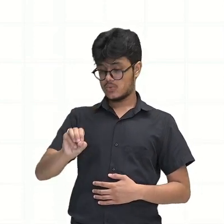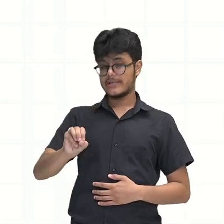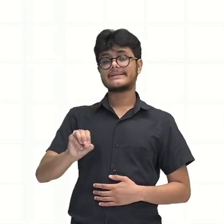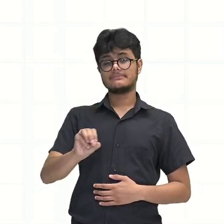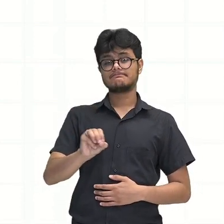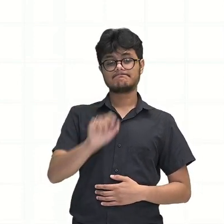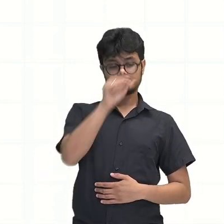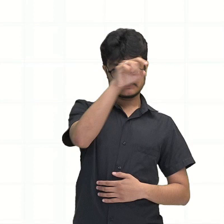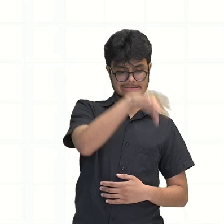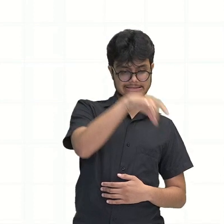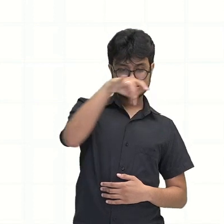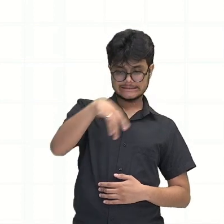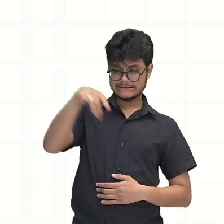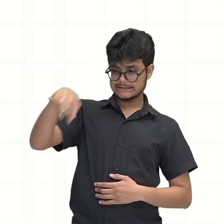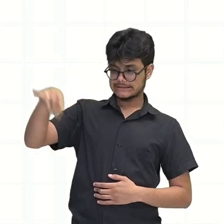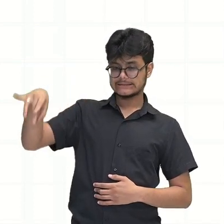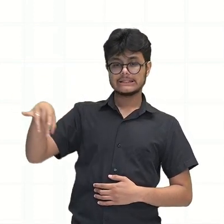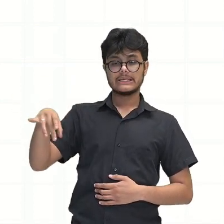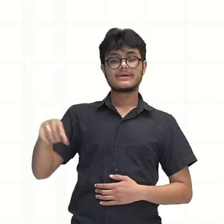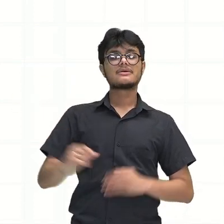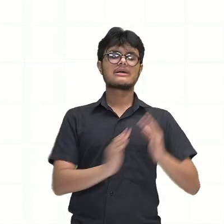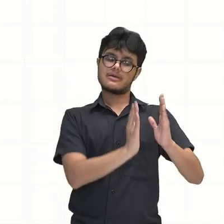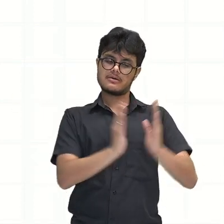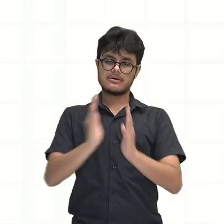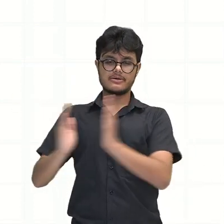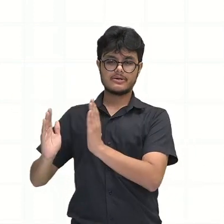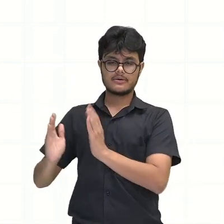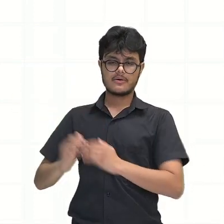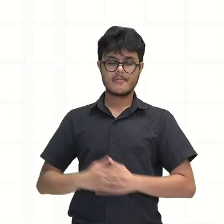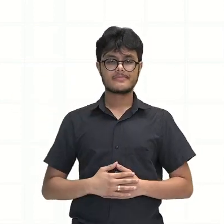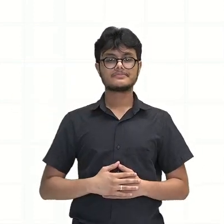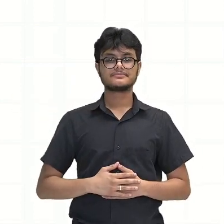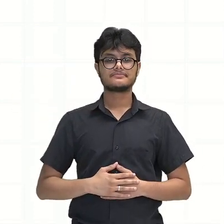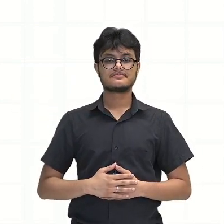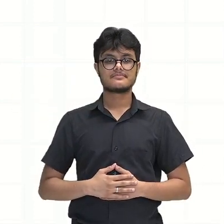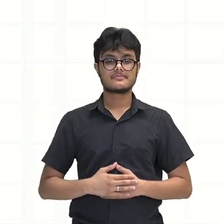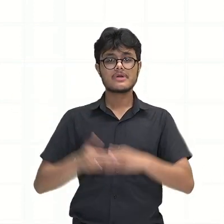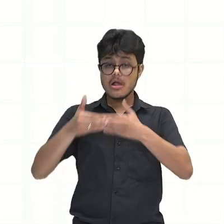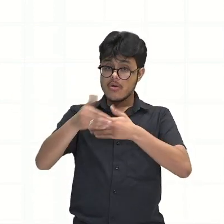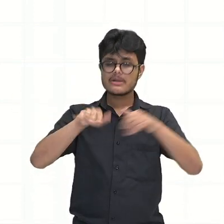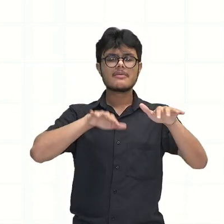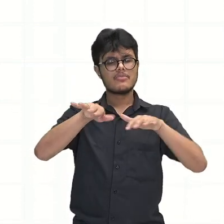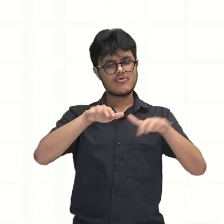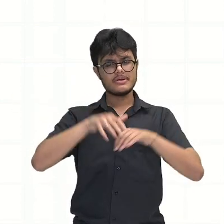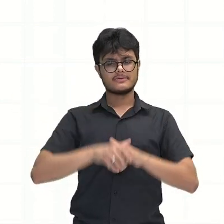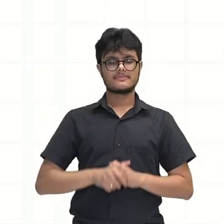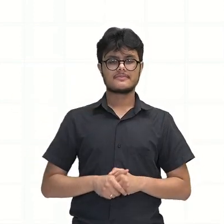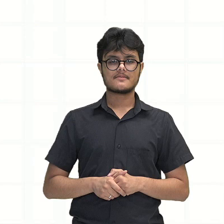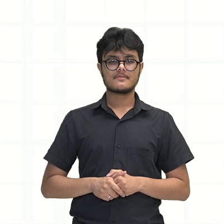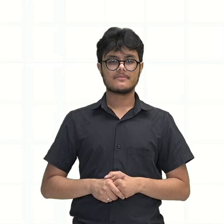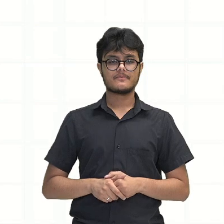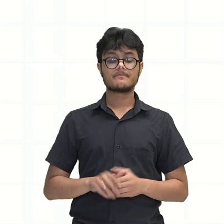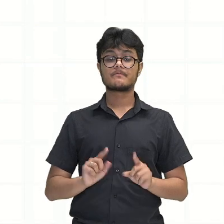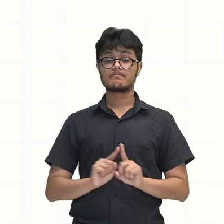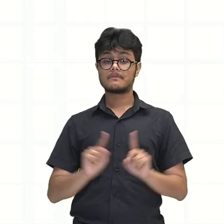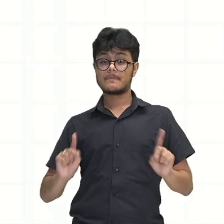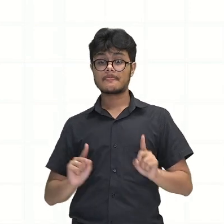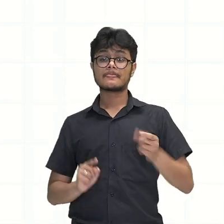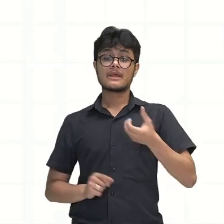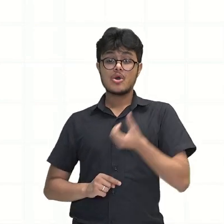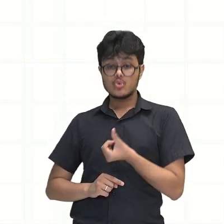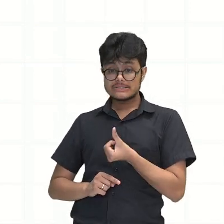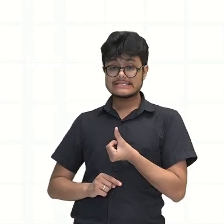250 ml de combustível em cada cilindro para ele funcionar. Já o motor de